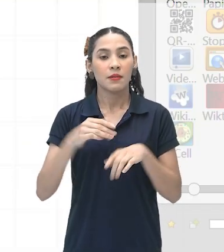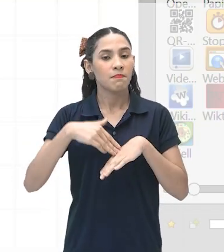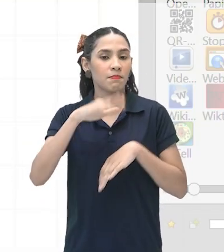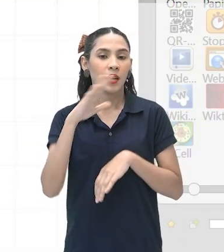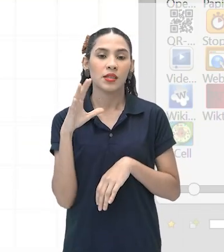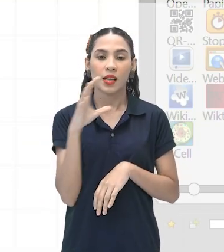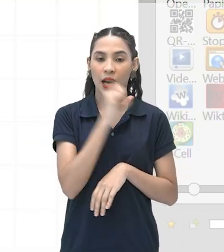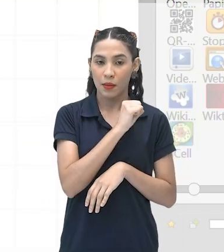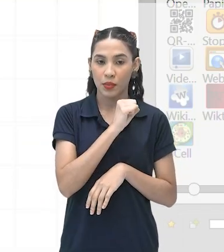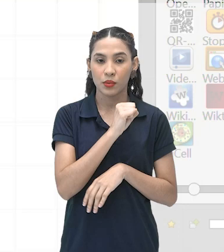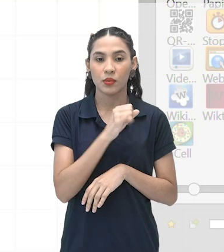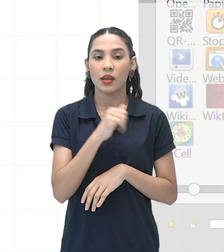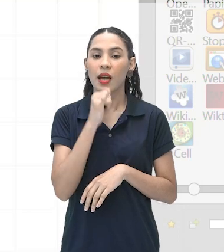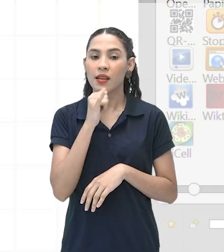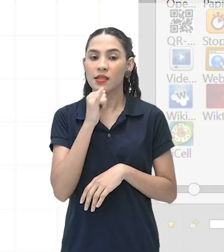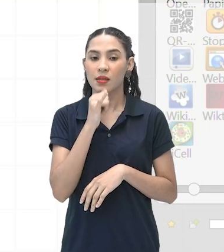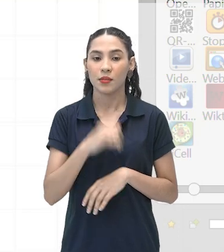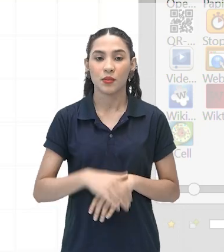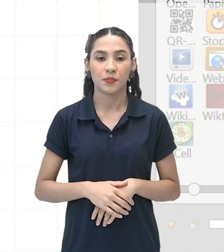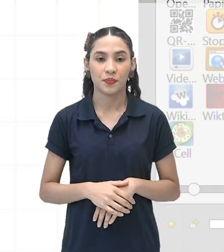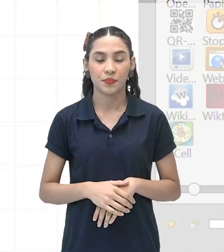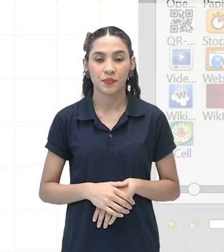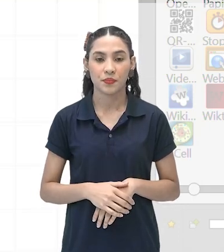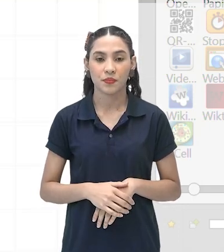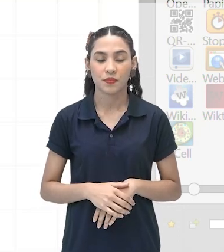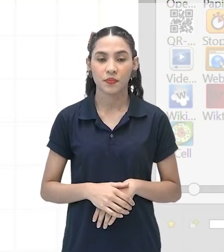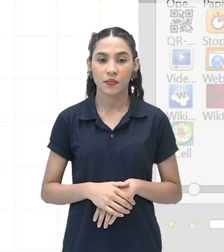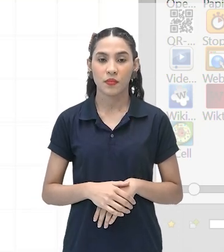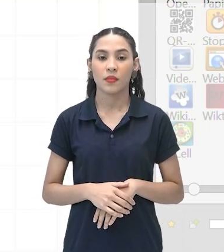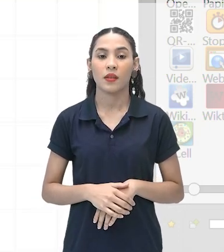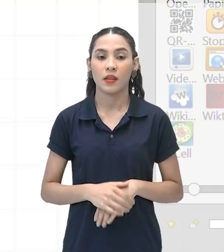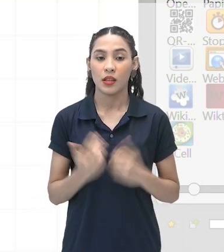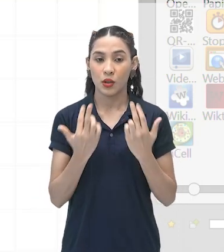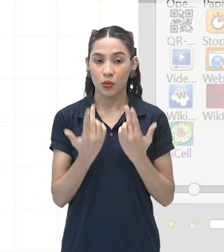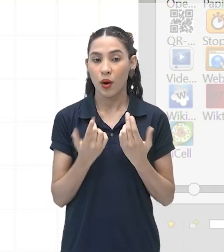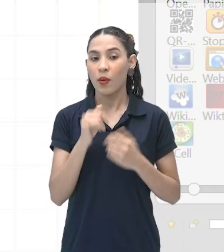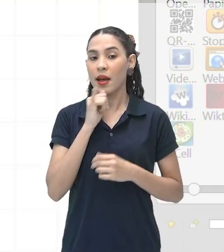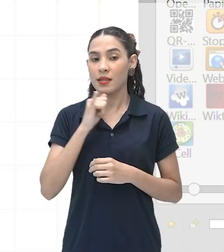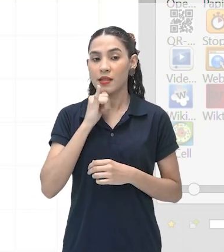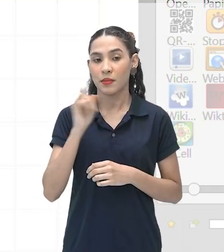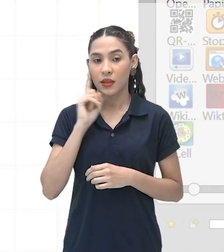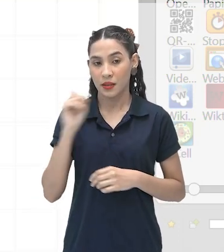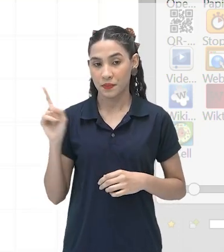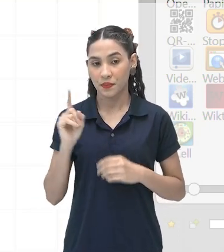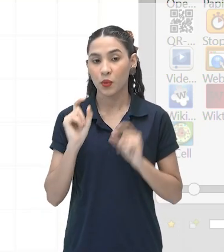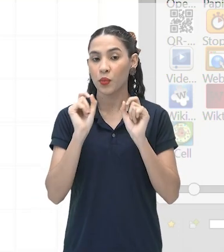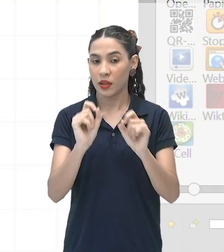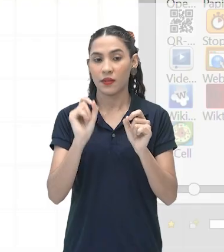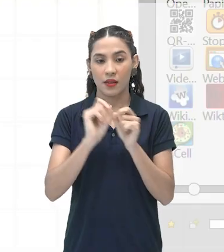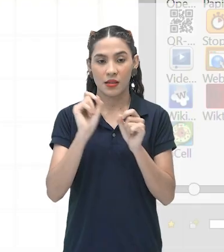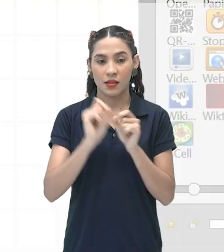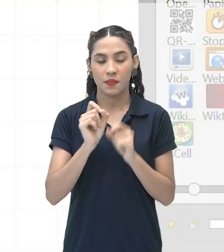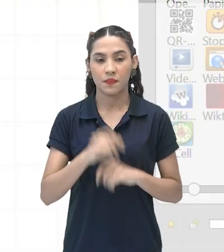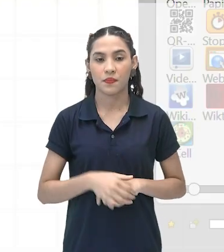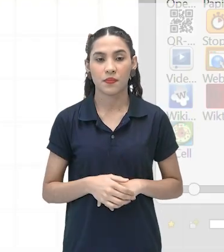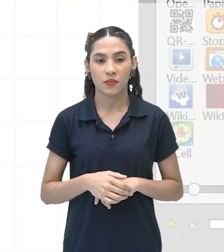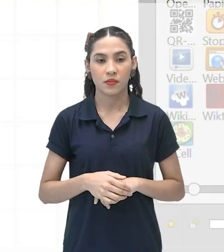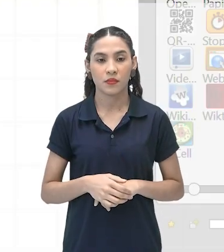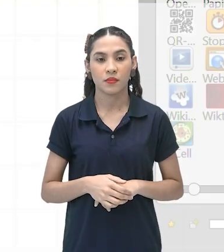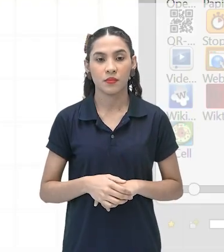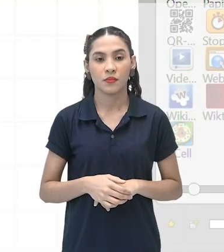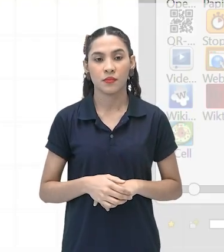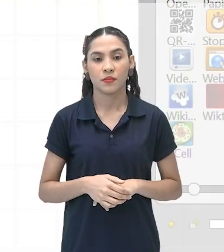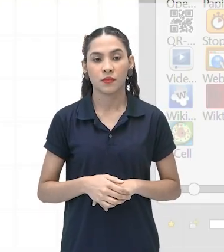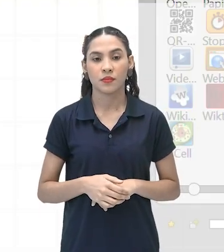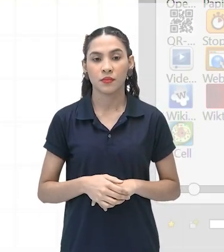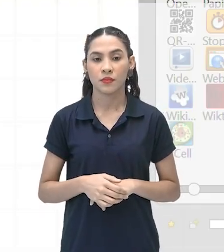que é muito mais rápido. Como seria essa, professor? Nesse mesmo exemplo, ó, o que é que nós vamos fazer? Eu